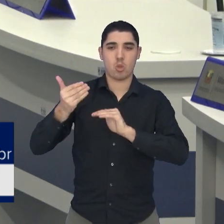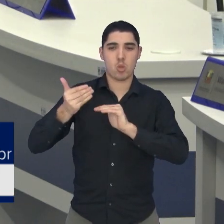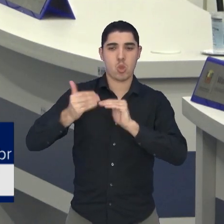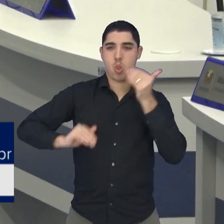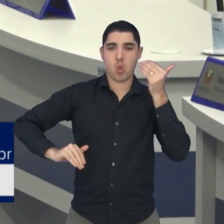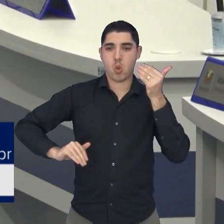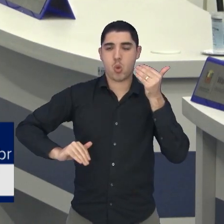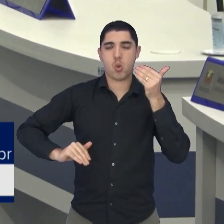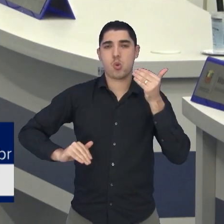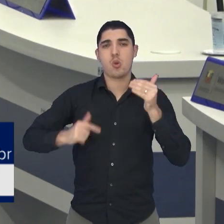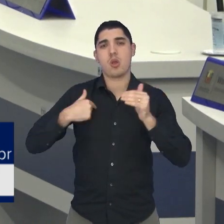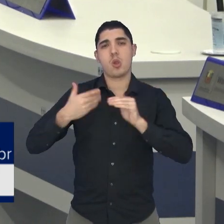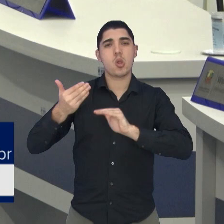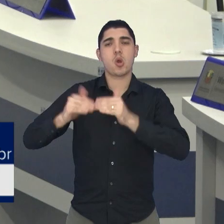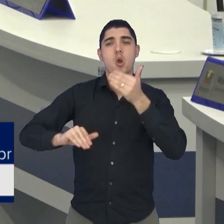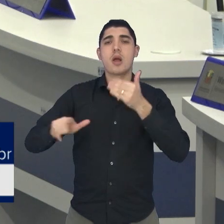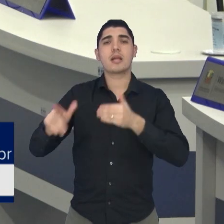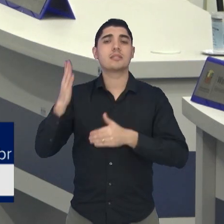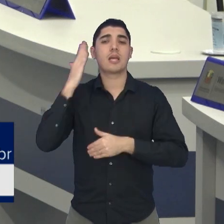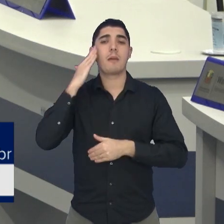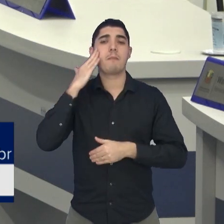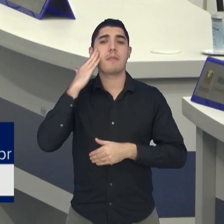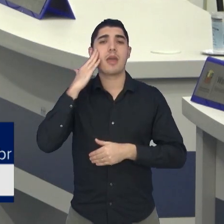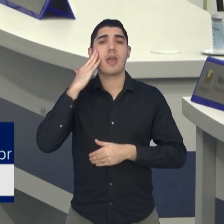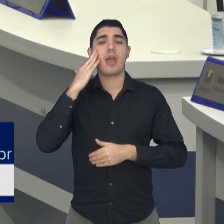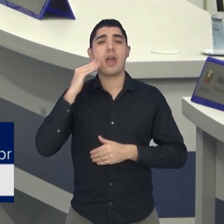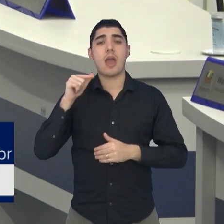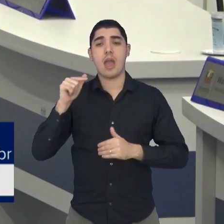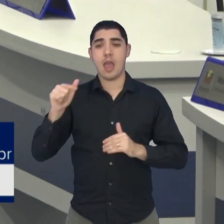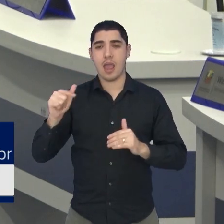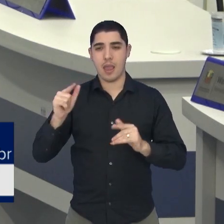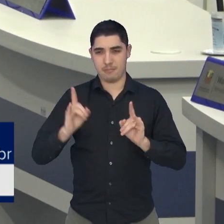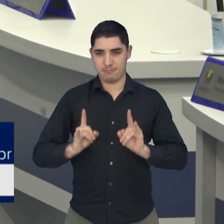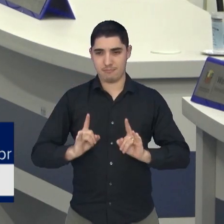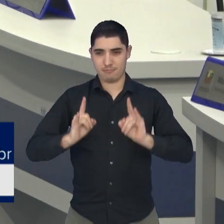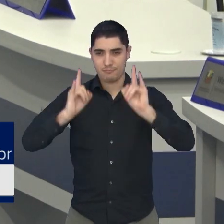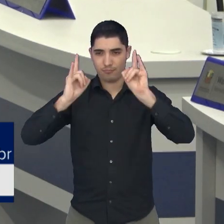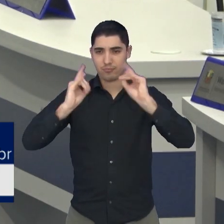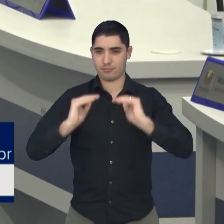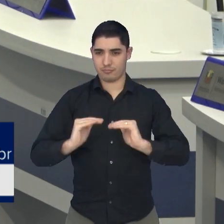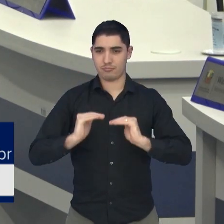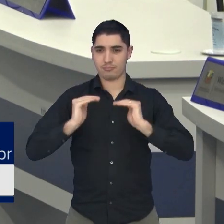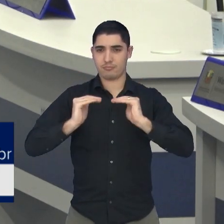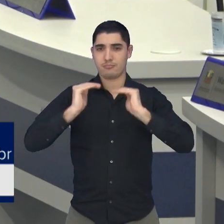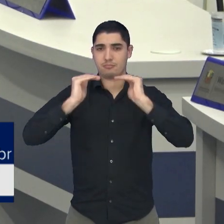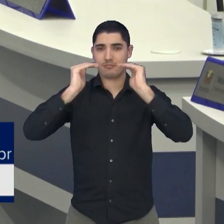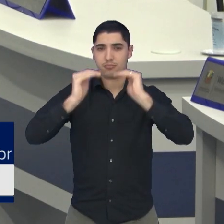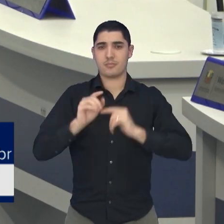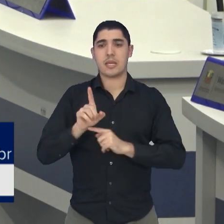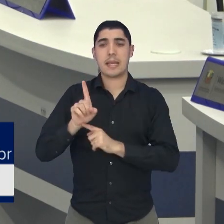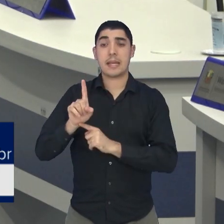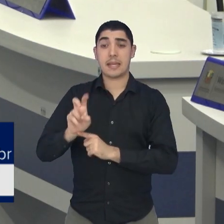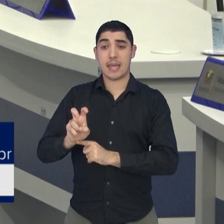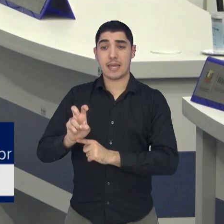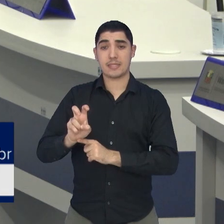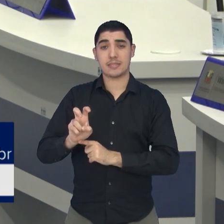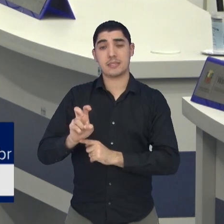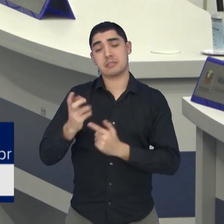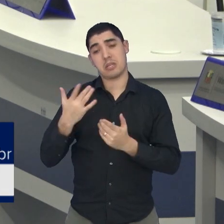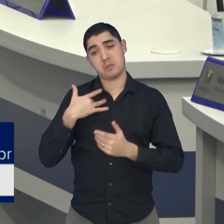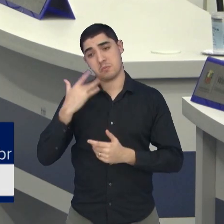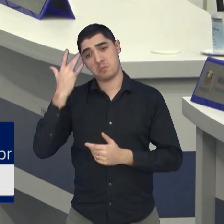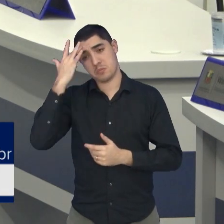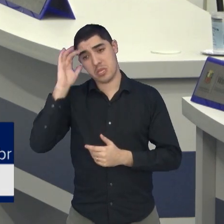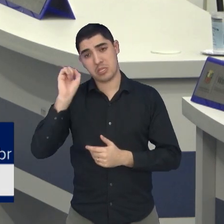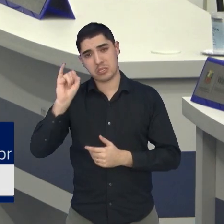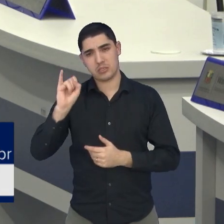a limitar em 15 andares os prédios. Tem um problema aqui de microfonia, acho. Não sei se sou eu, mas...